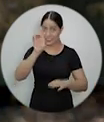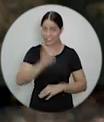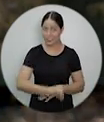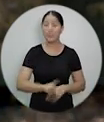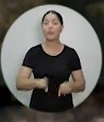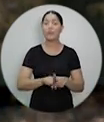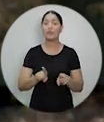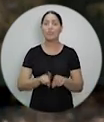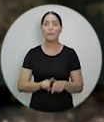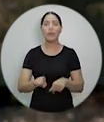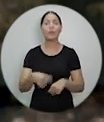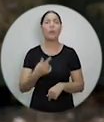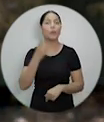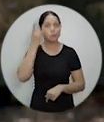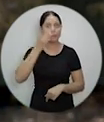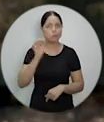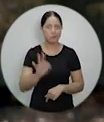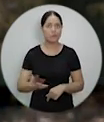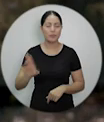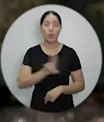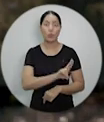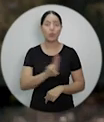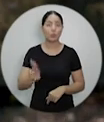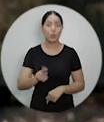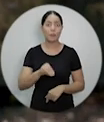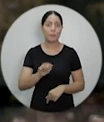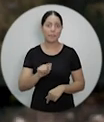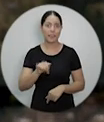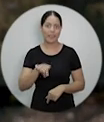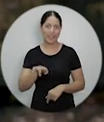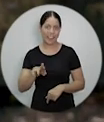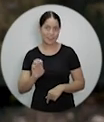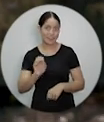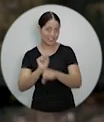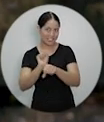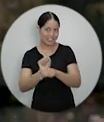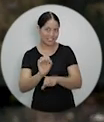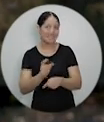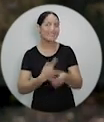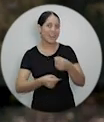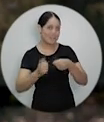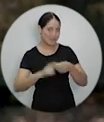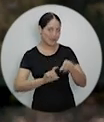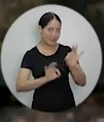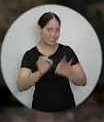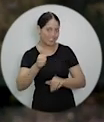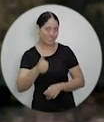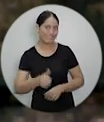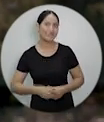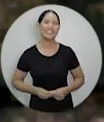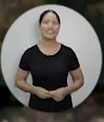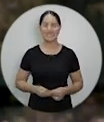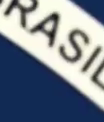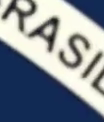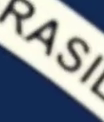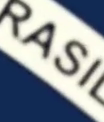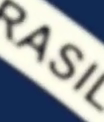Eleitoral e também com uma deputada federal, a doutora Margarete Coelho. Não saia daí que a gente volta em